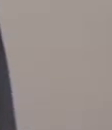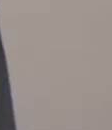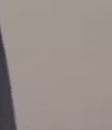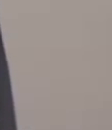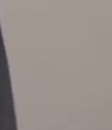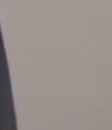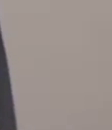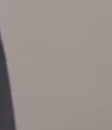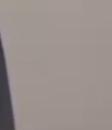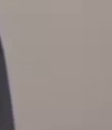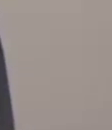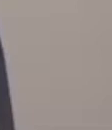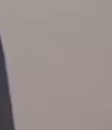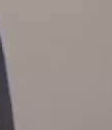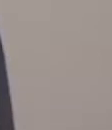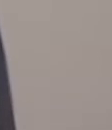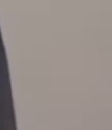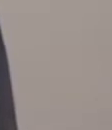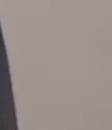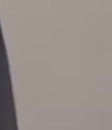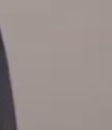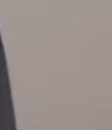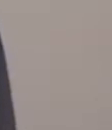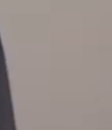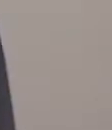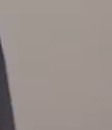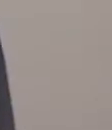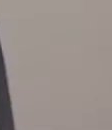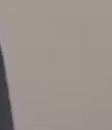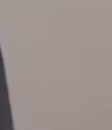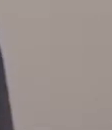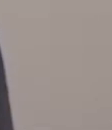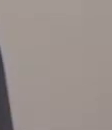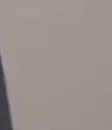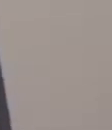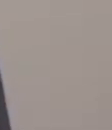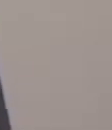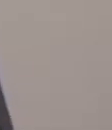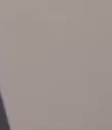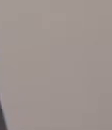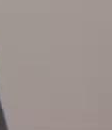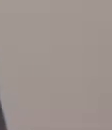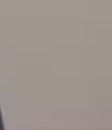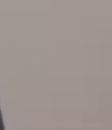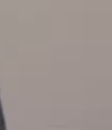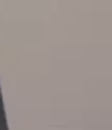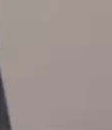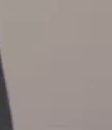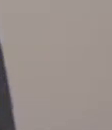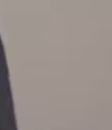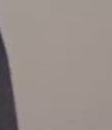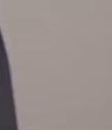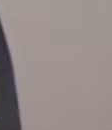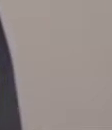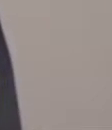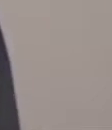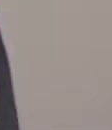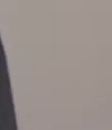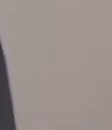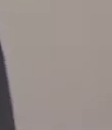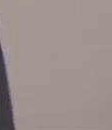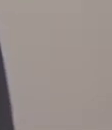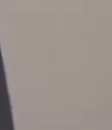perseguição, pessoas que sofrem preconceitos, né? Pessoas que passam à